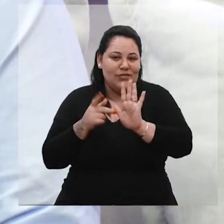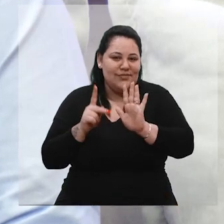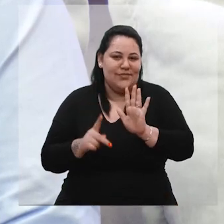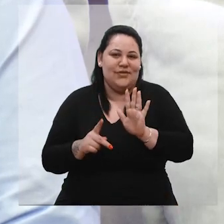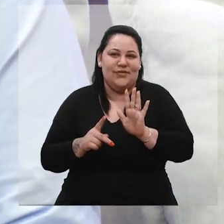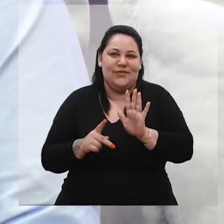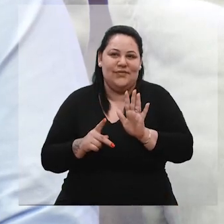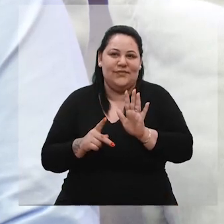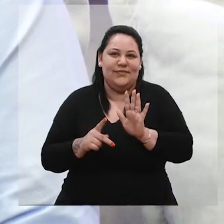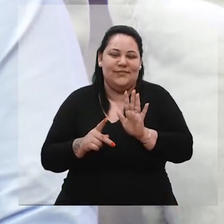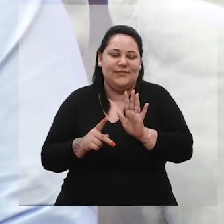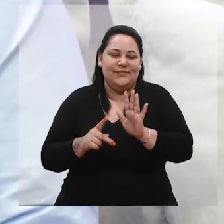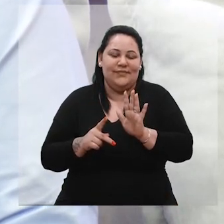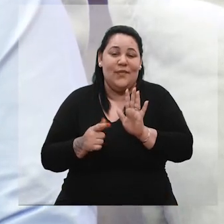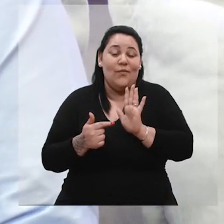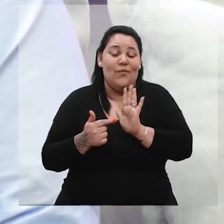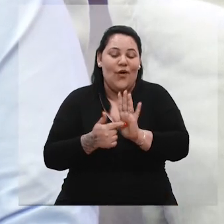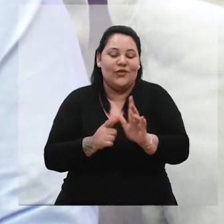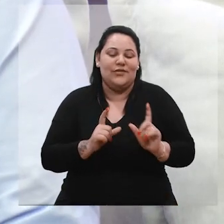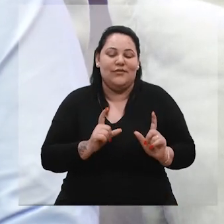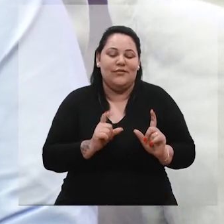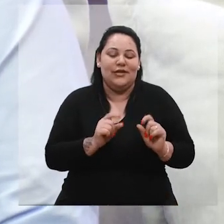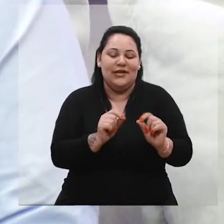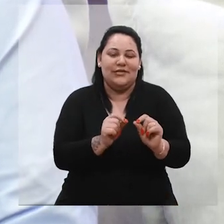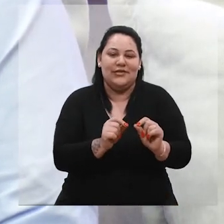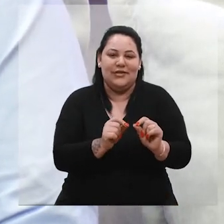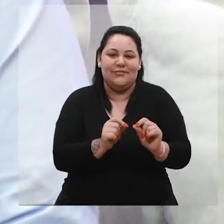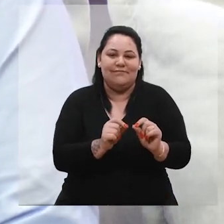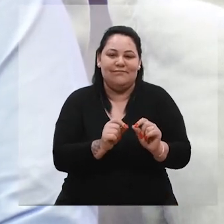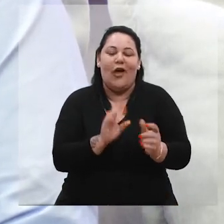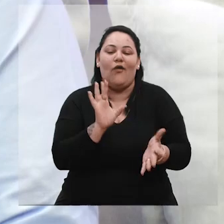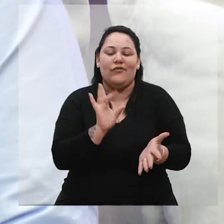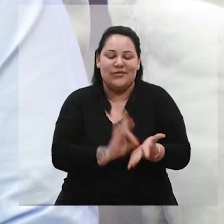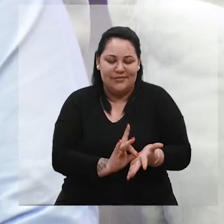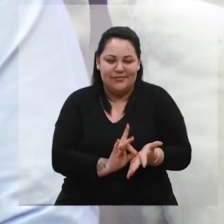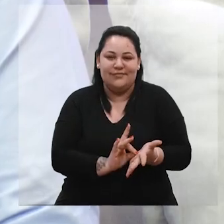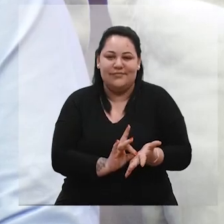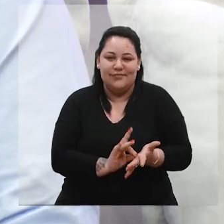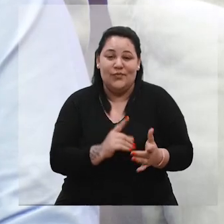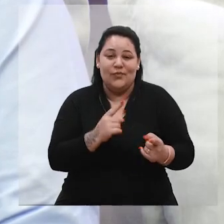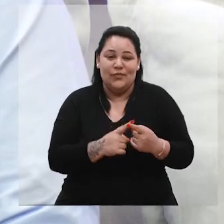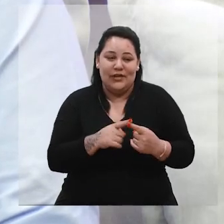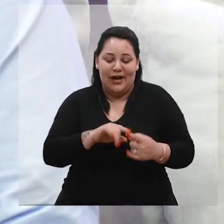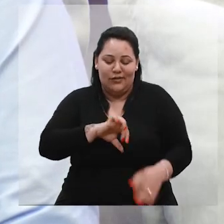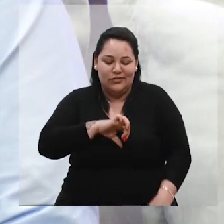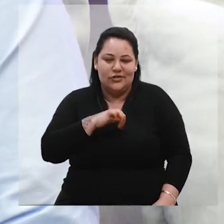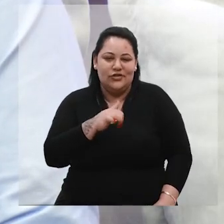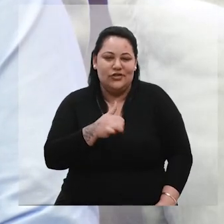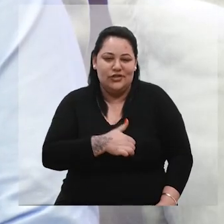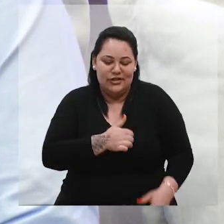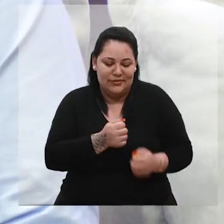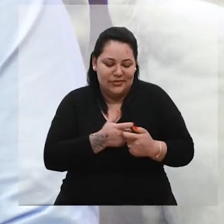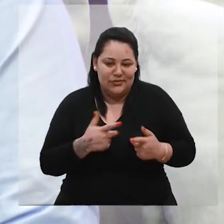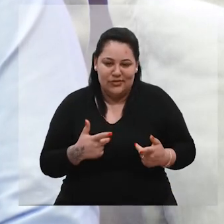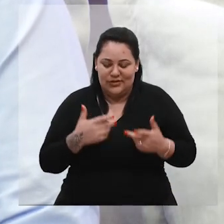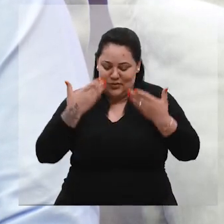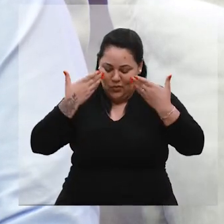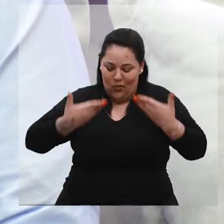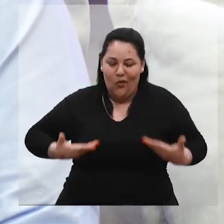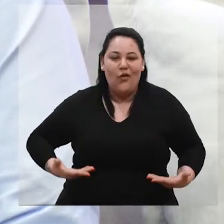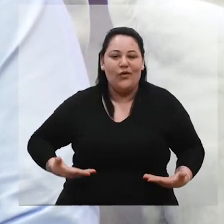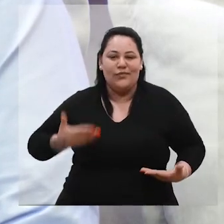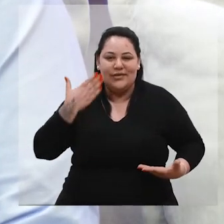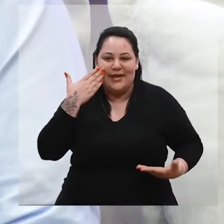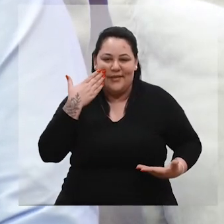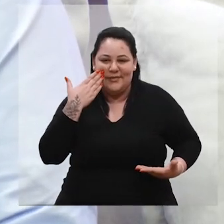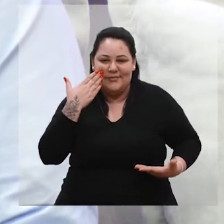para as pessoas, torna aquela doença pública. Então, além de mexer com a feminilidade, com essa parte estética, mexe